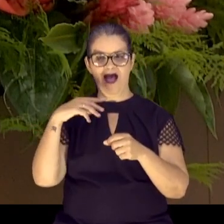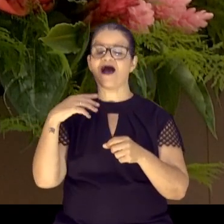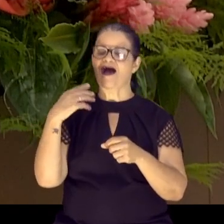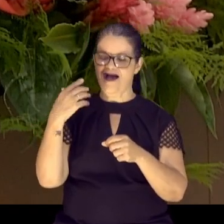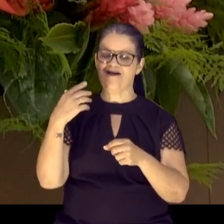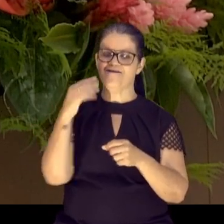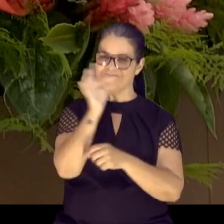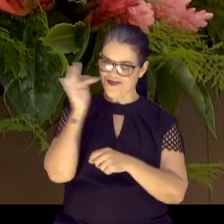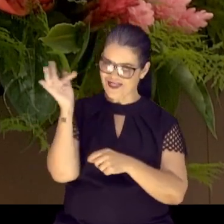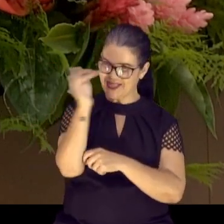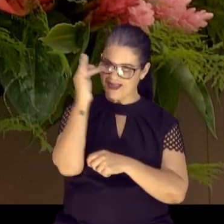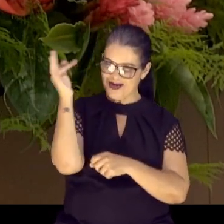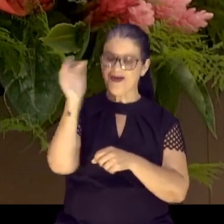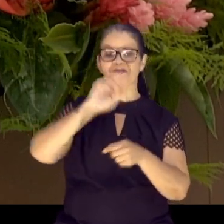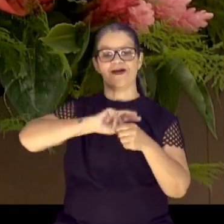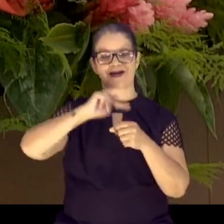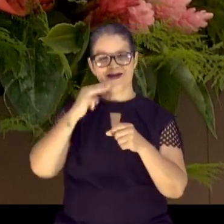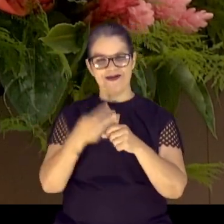Partido. Bem-vindo, Pedro.